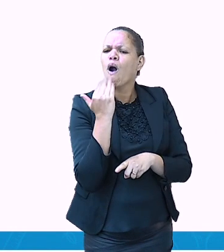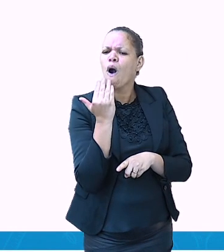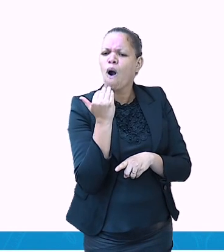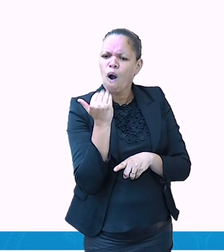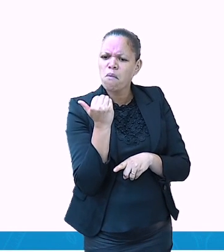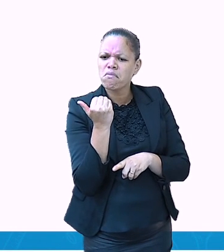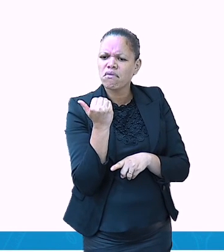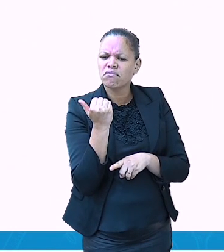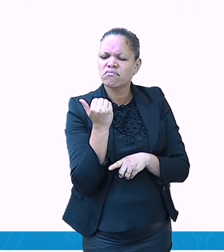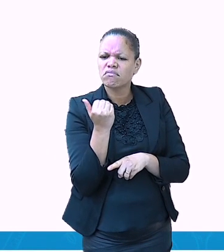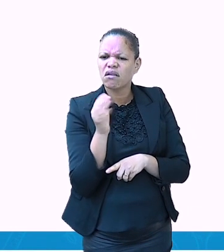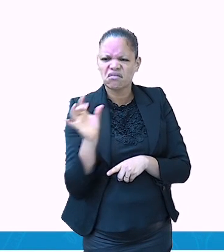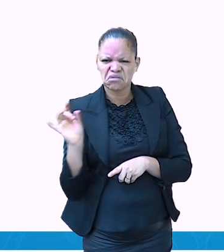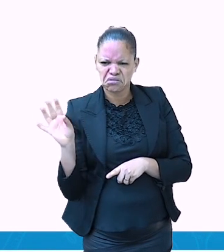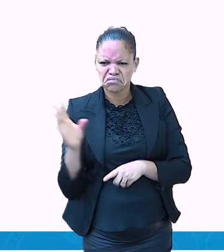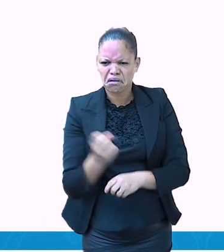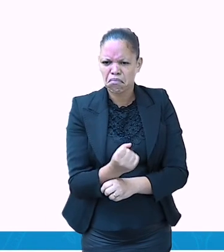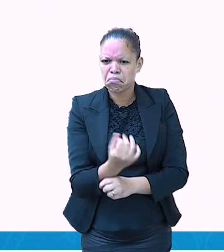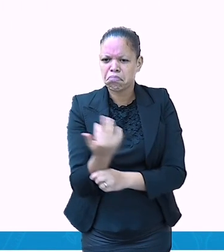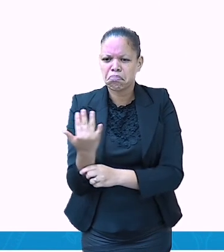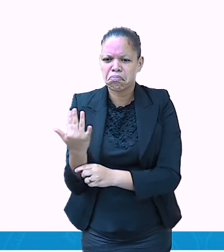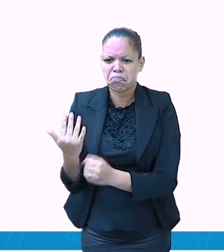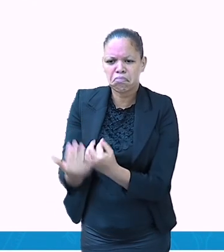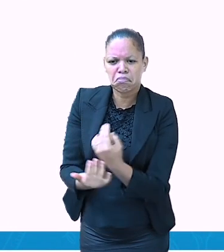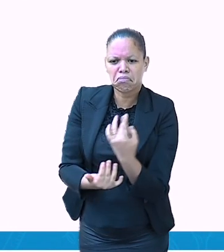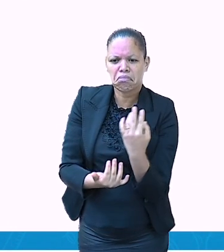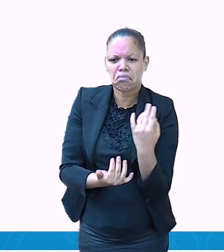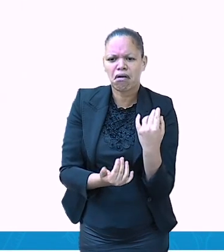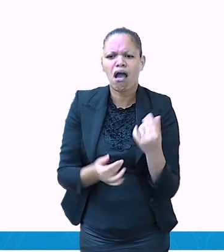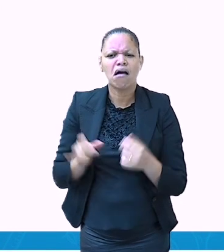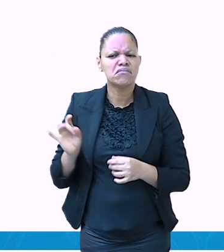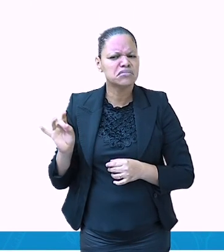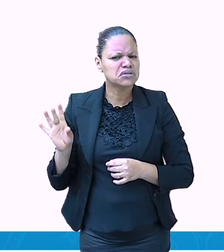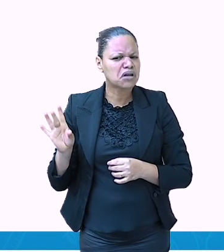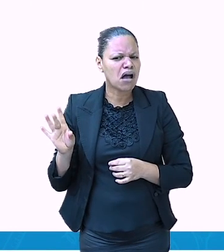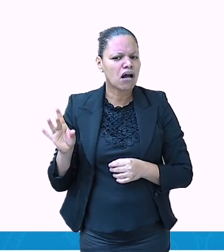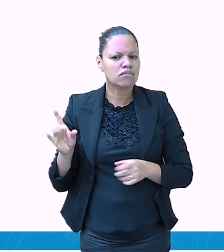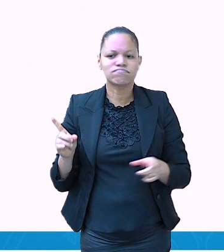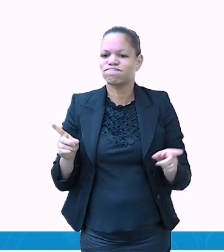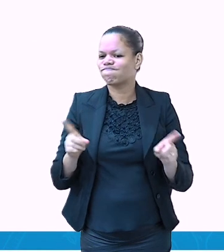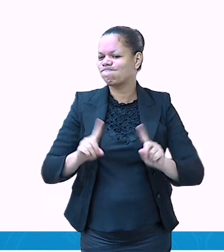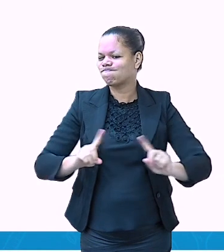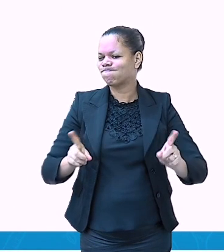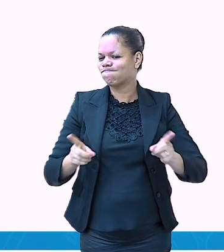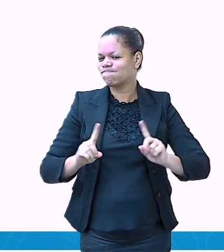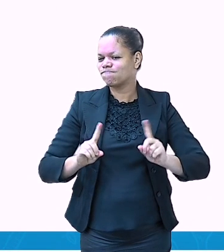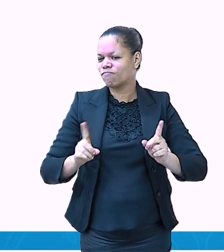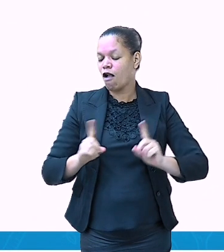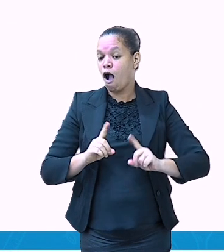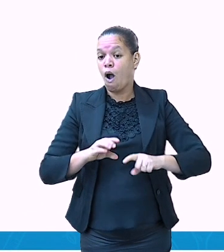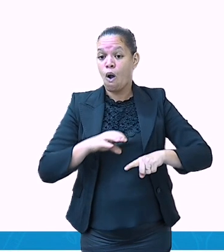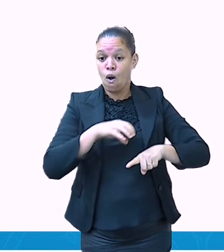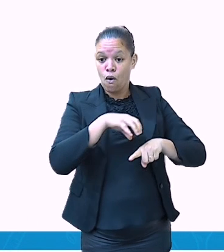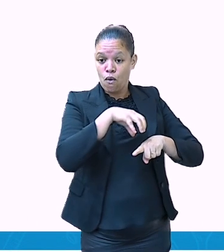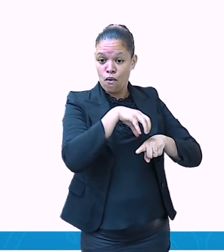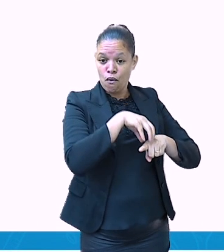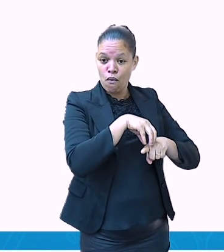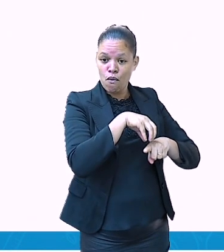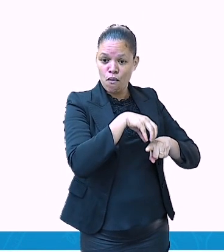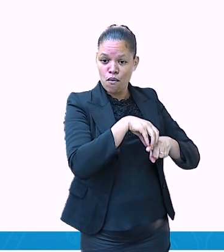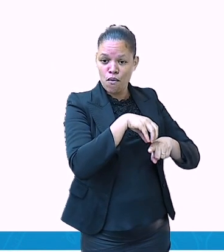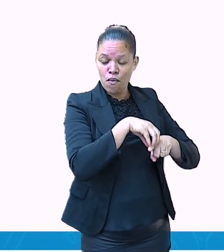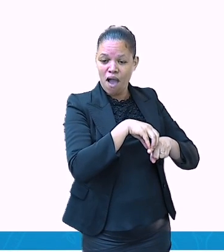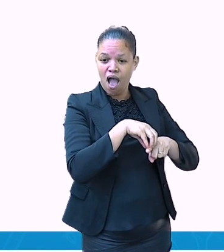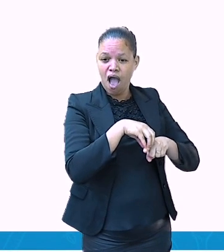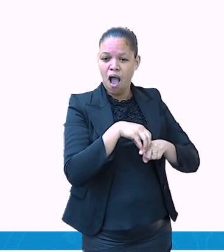alface, couve, essa questão da hortaliça. E não, os cágados, eles são onívoros, eles têm